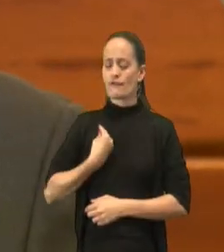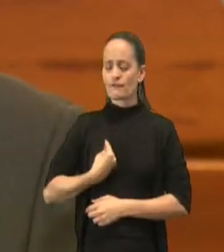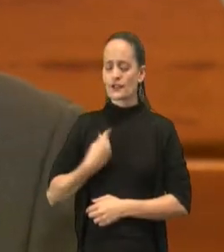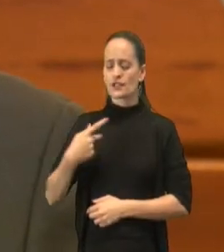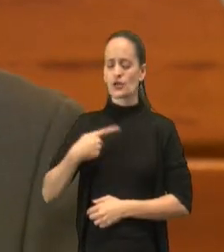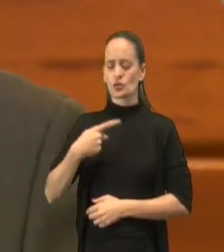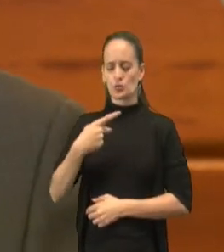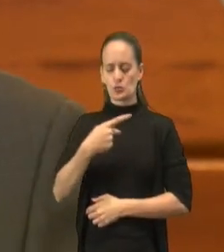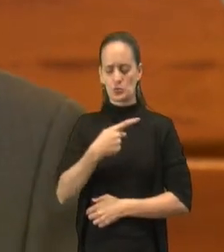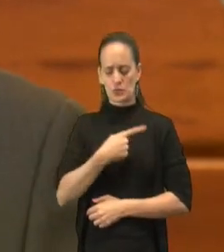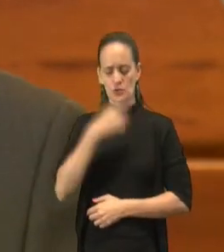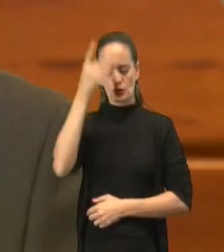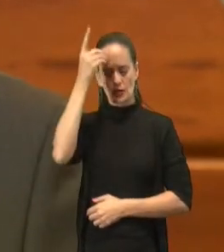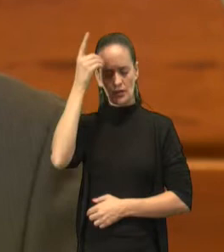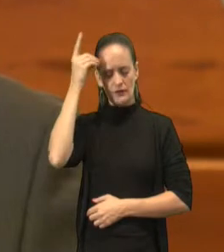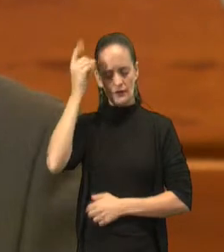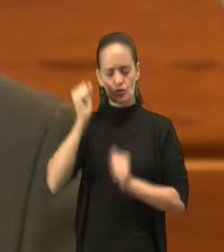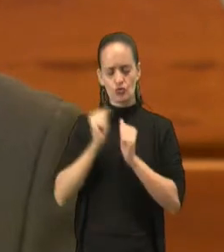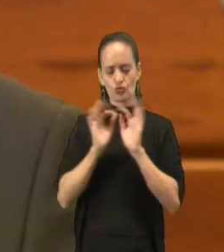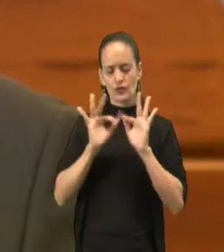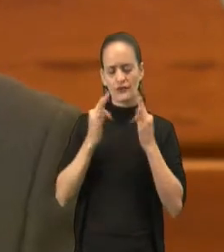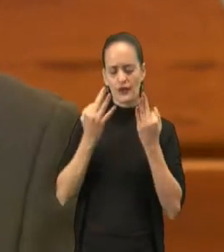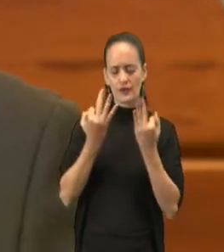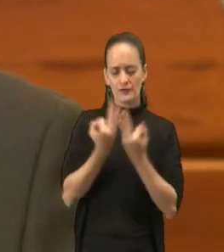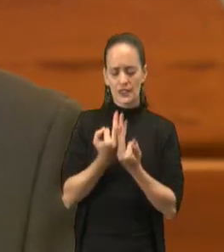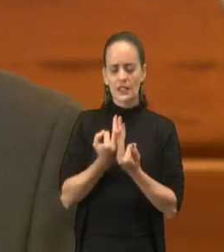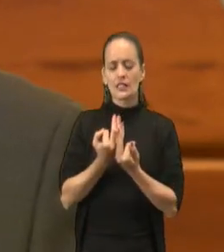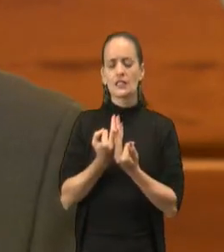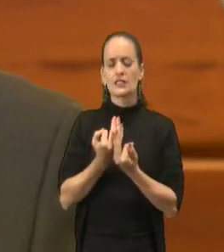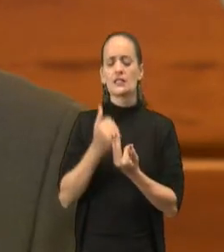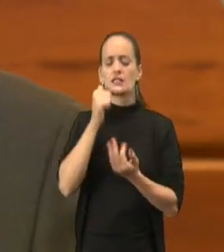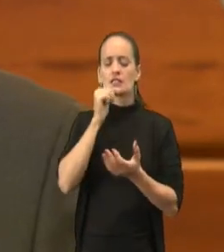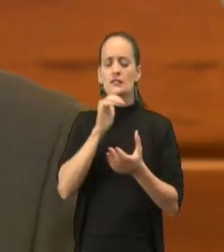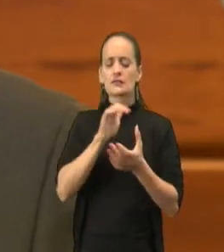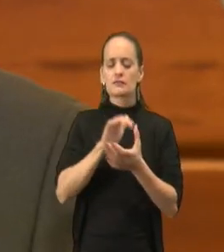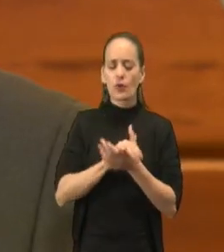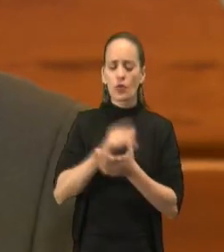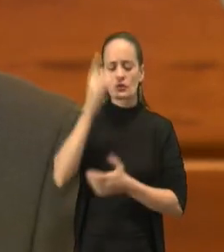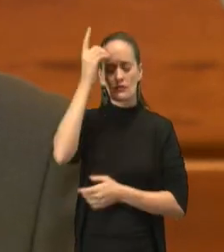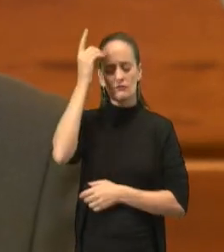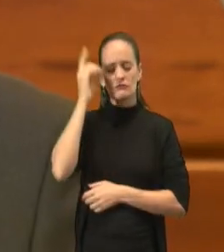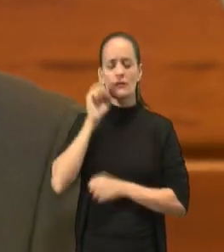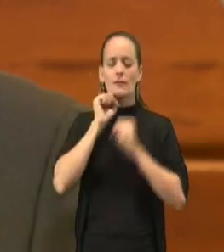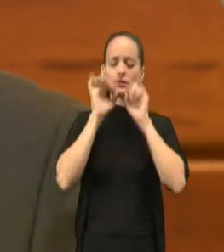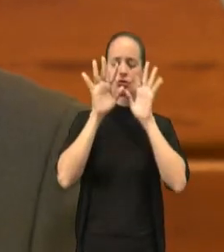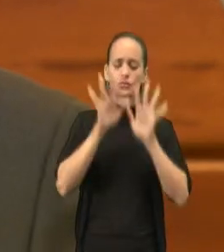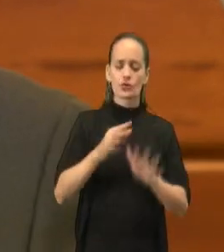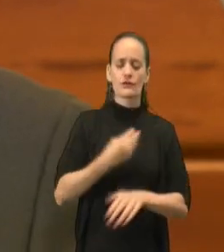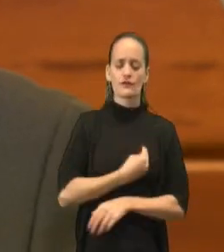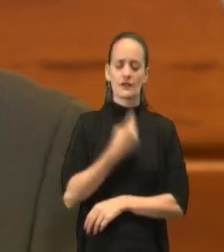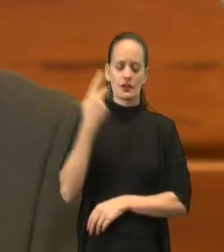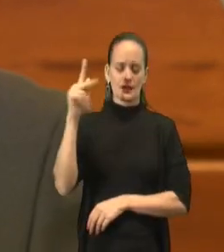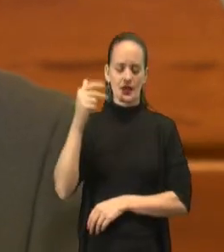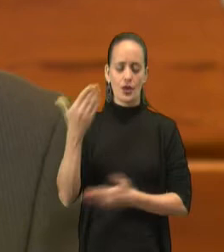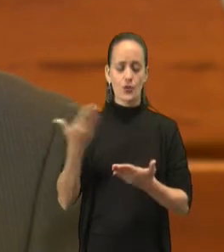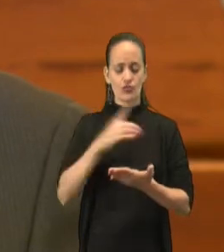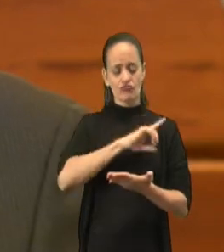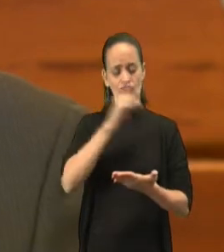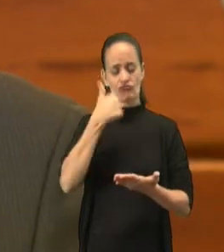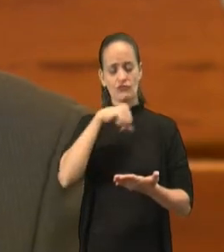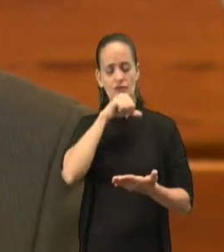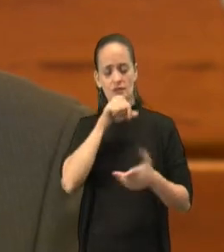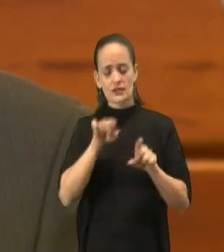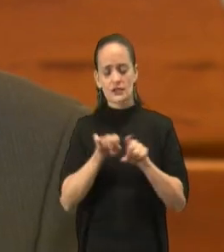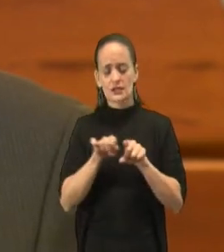sua família. Abençoa a irmã Adriana nesta semana, ó Pai, Semana das Mães, Senhor Deus. Obrigado, Senhor Deus,